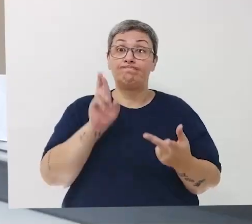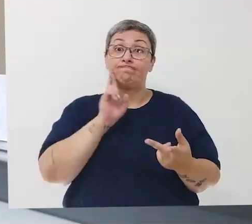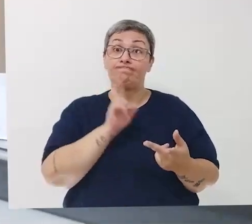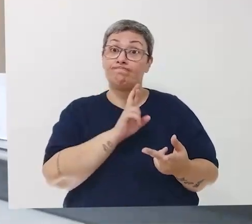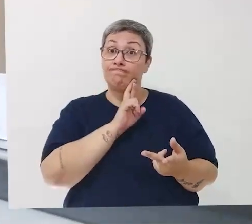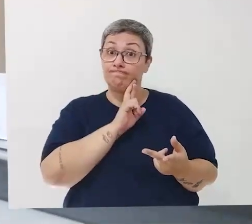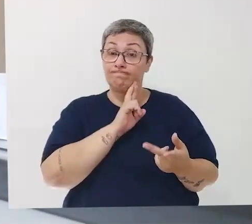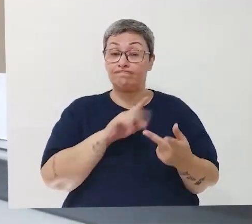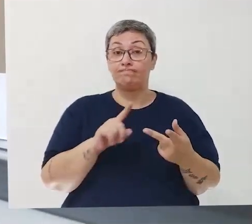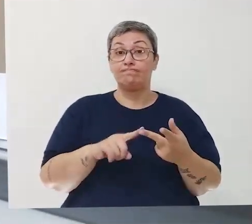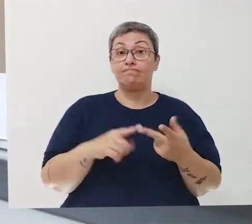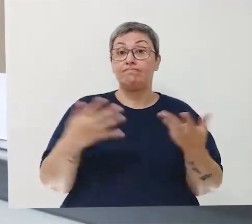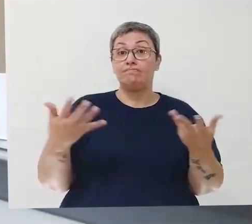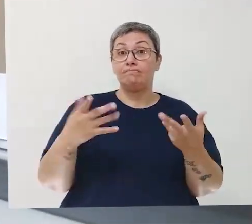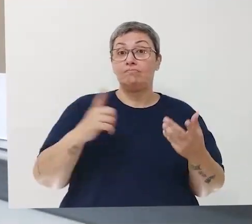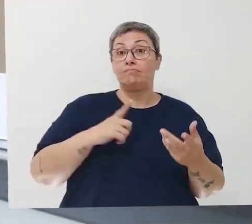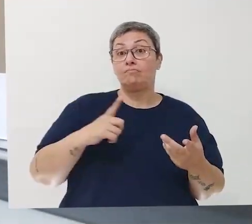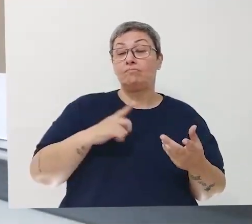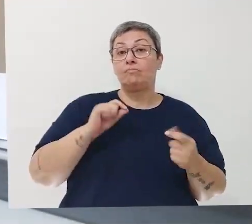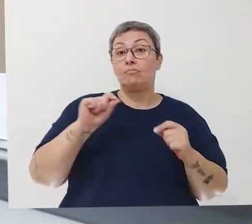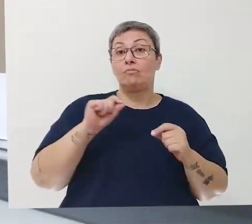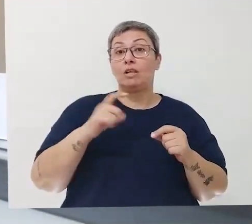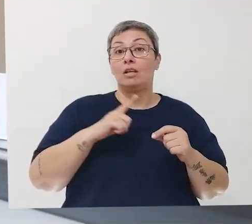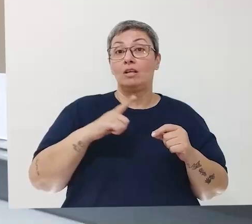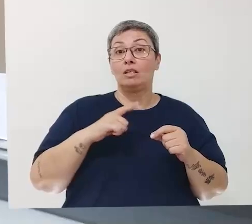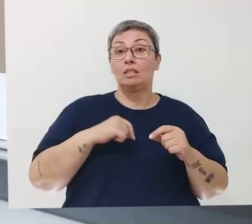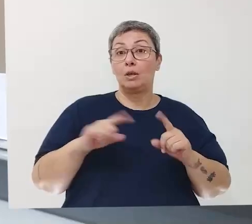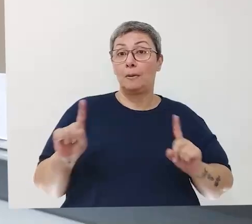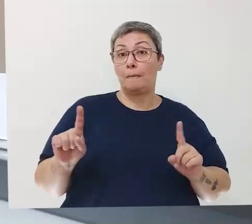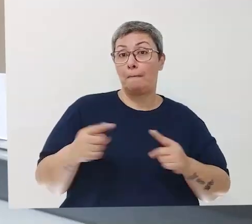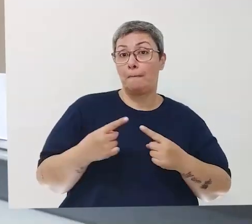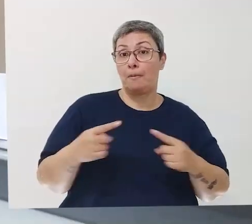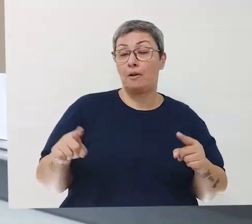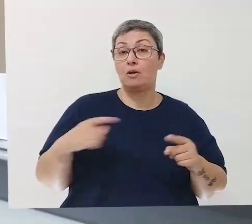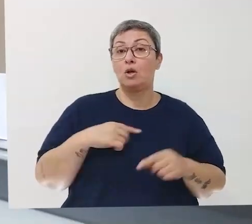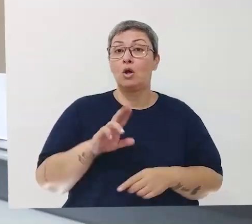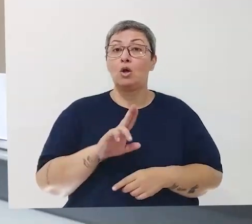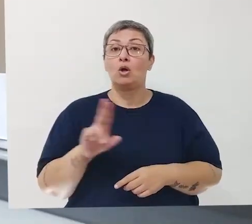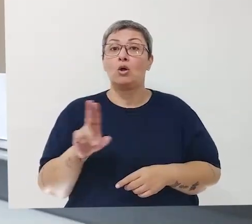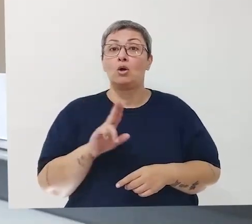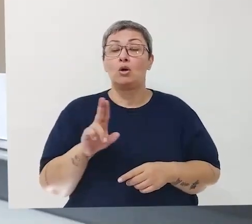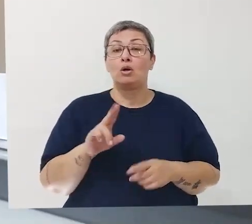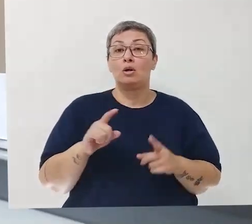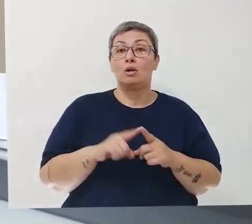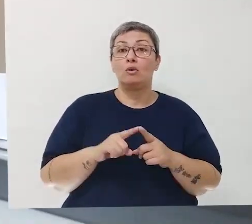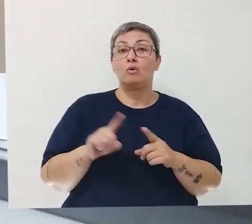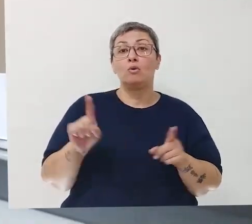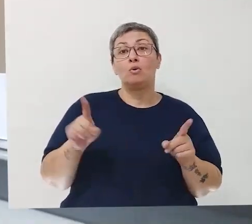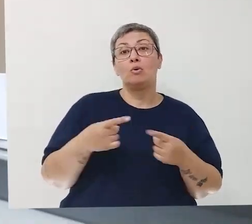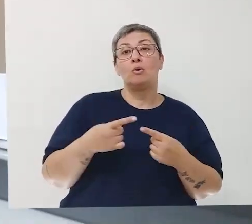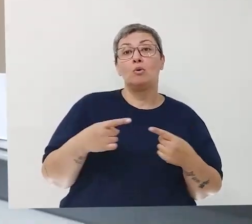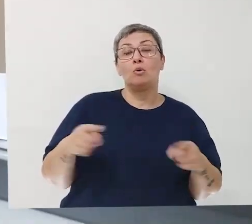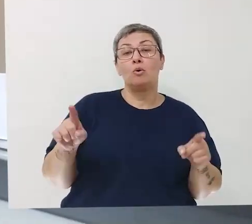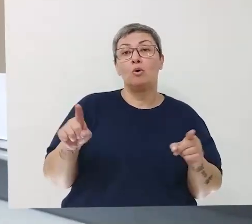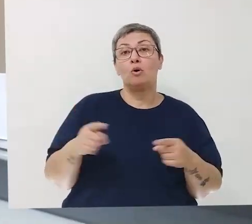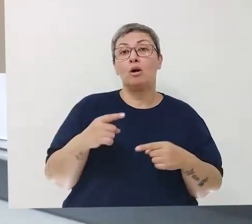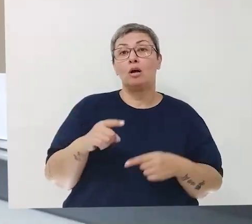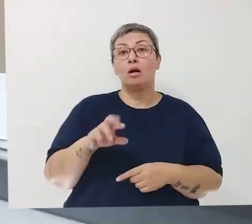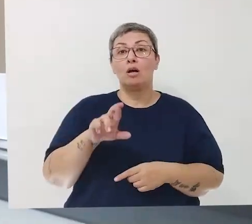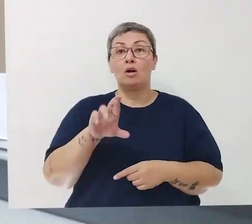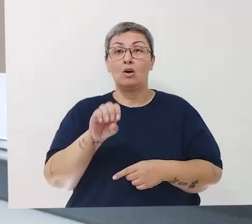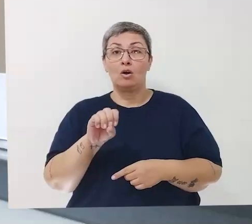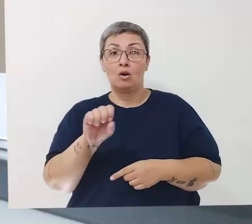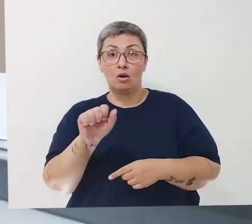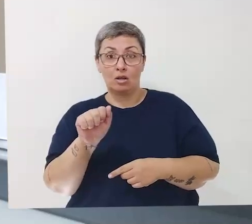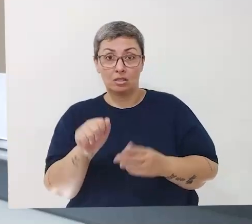Rússia. Existe uma canção chamada Canção Rosa